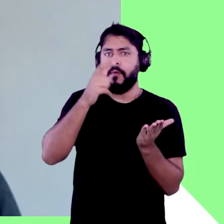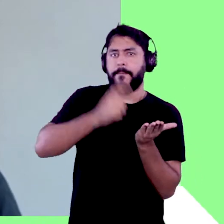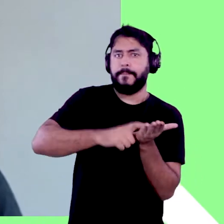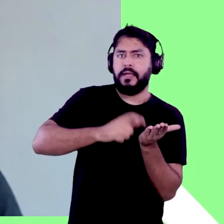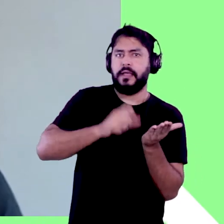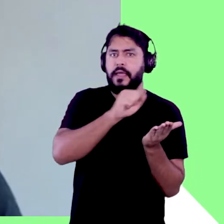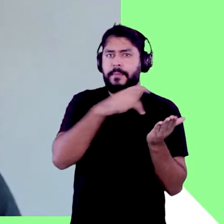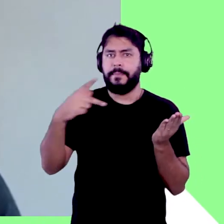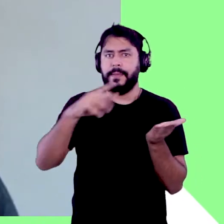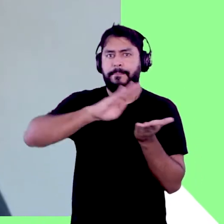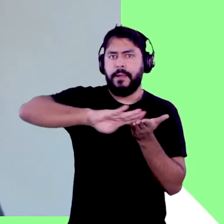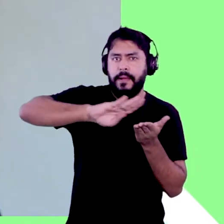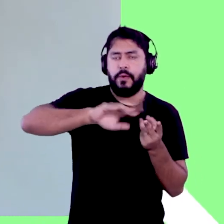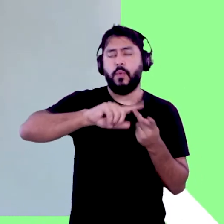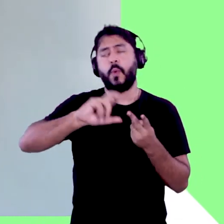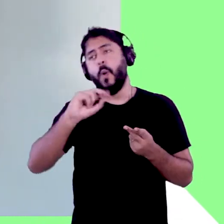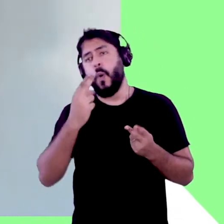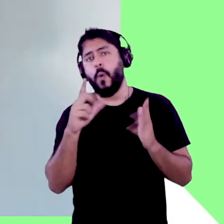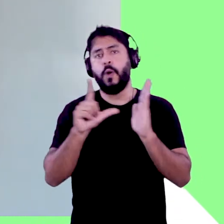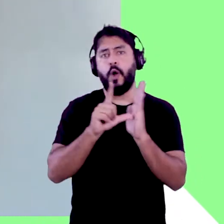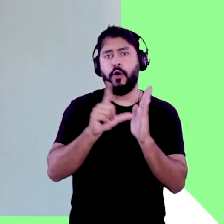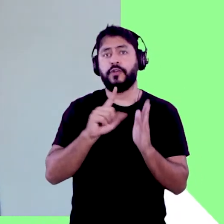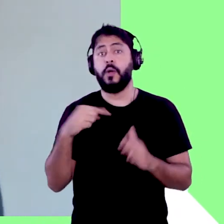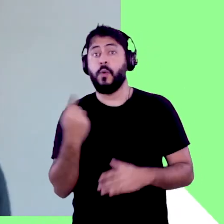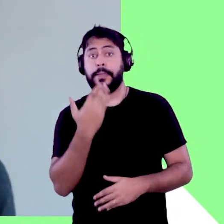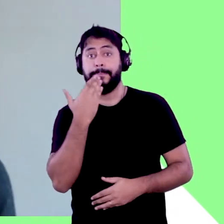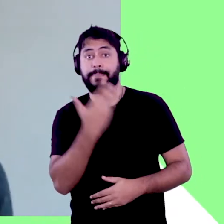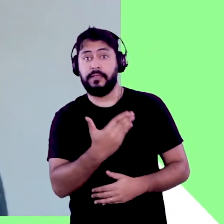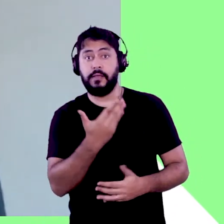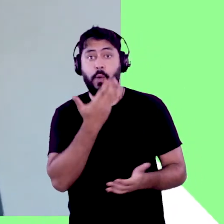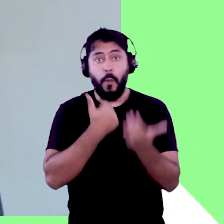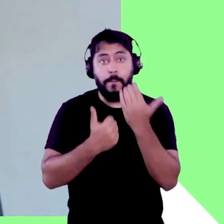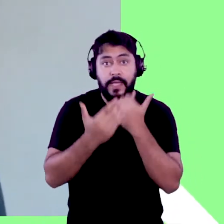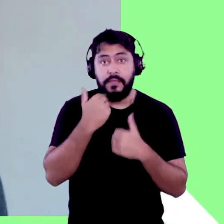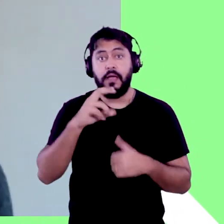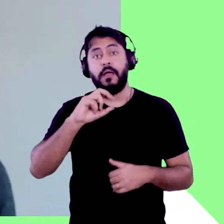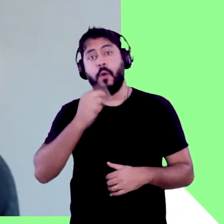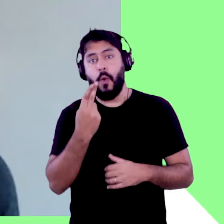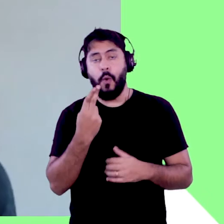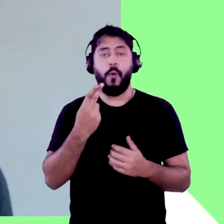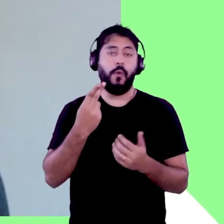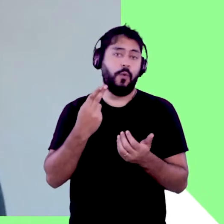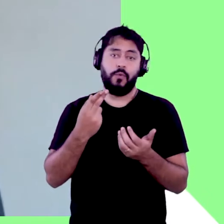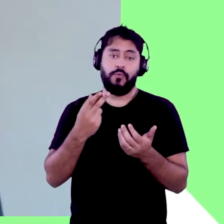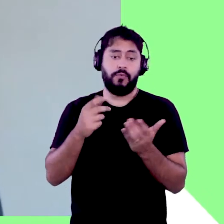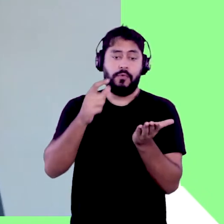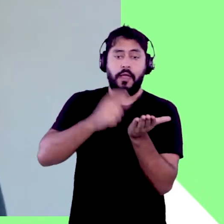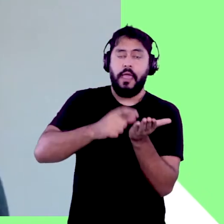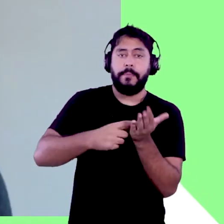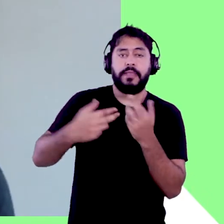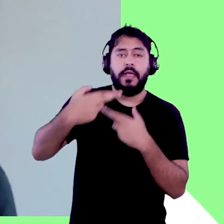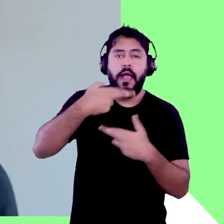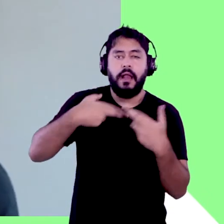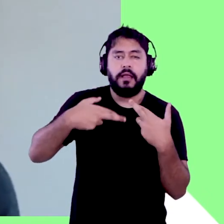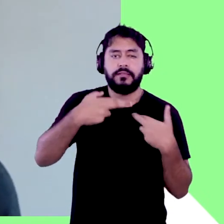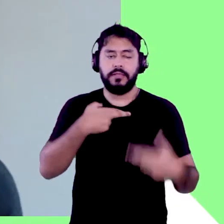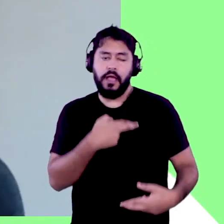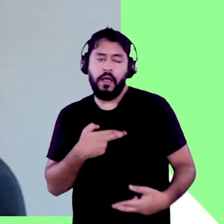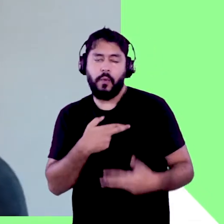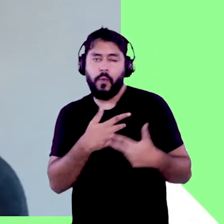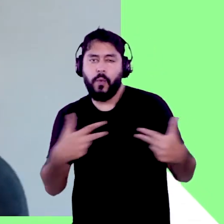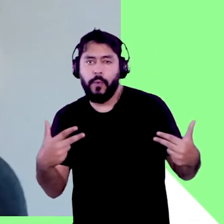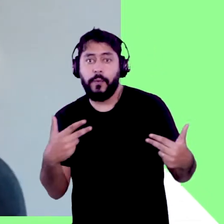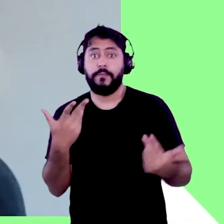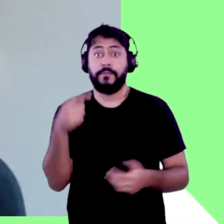um aplicativo de pedir comida, ou um site de relacionamento, né, um aplicativo de relacionamento também,